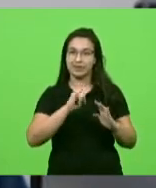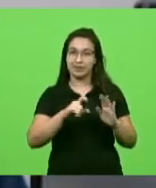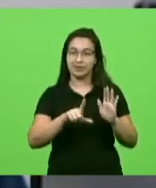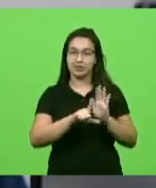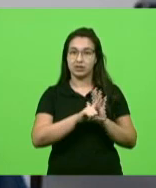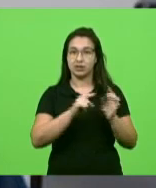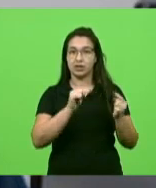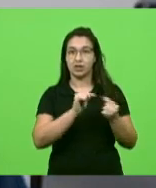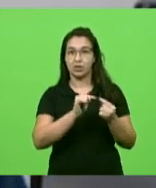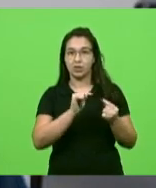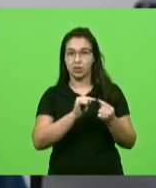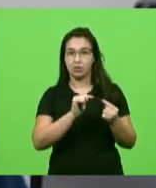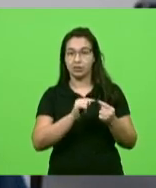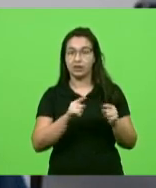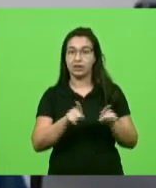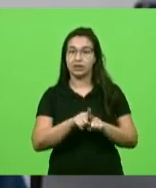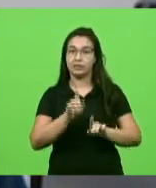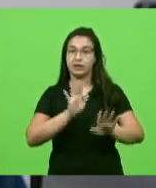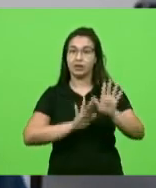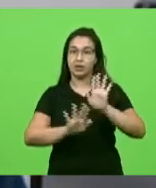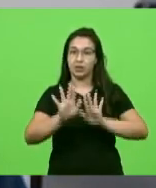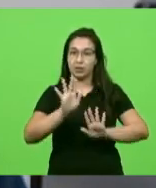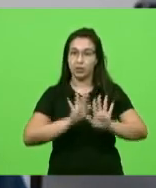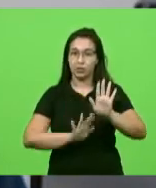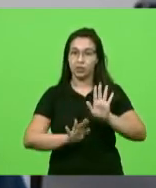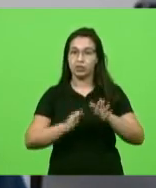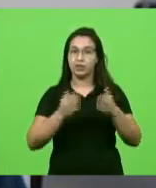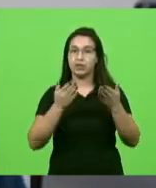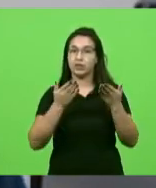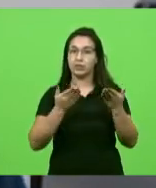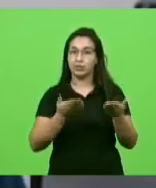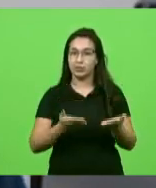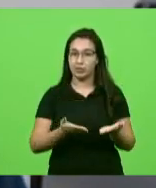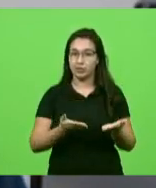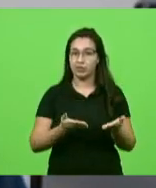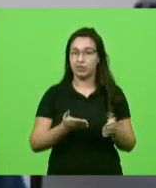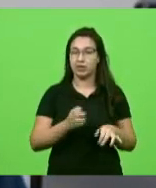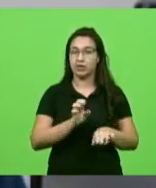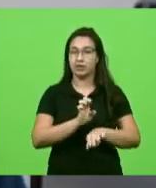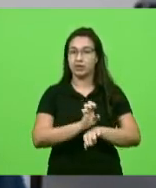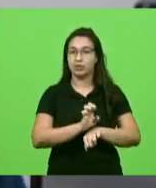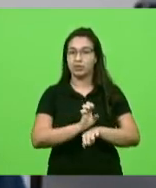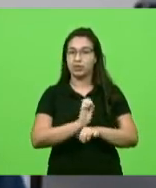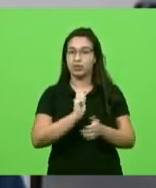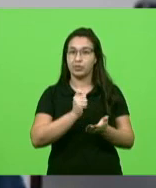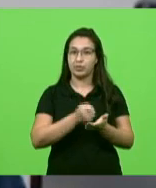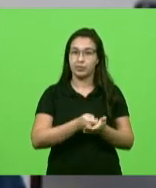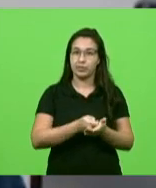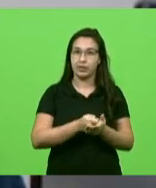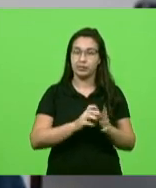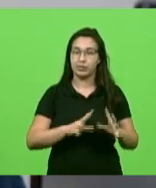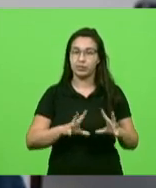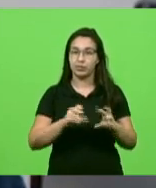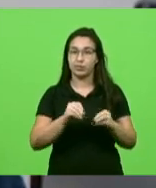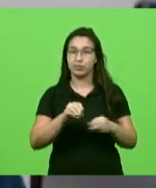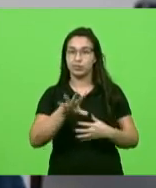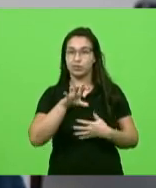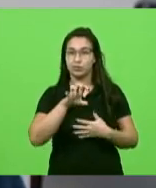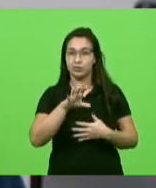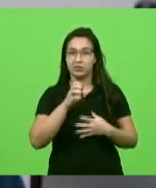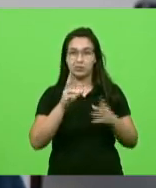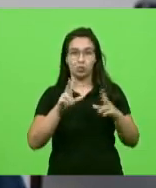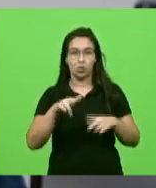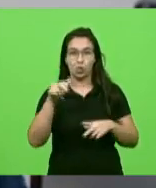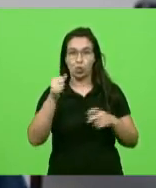legais e as cautelas necessárias para editar o considerado e exame marcado pelo Estado e entre o pagamento vulcões dos respiradores que